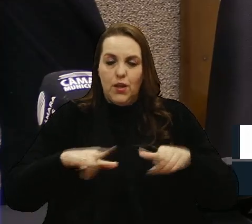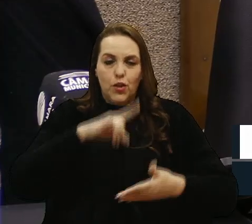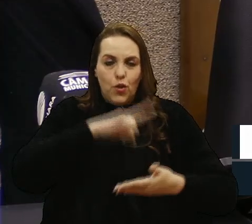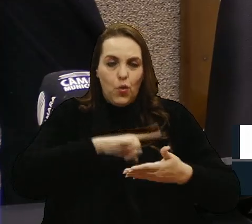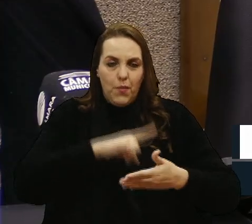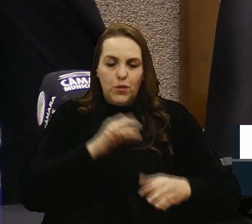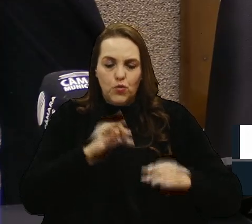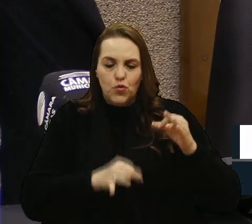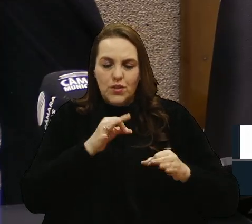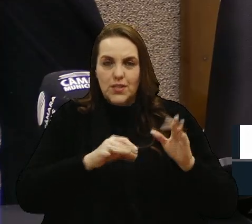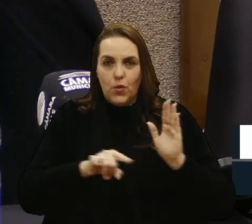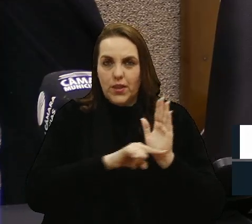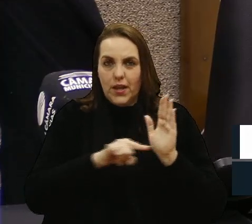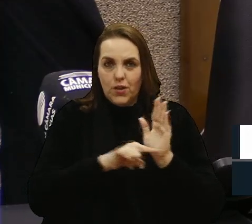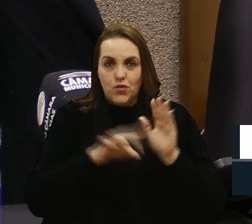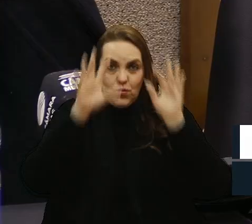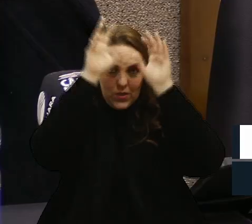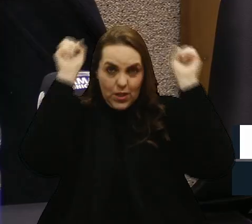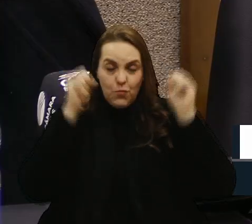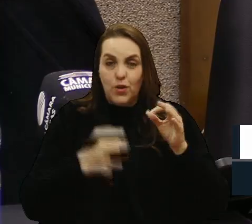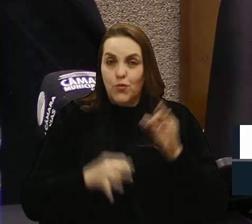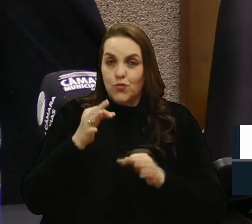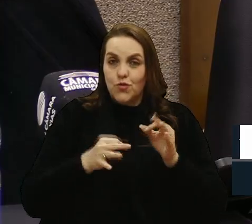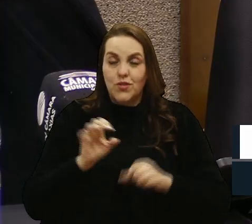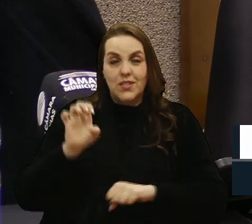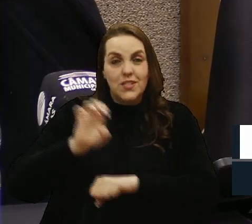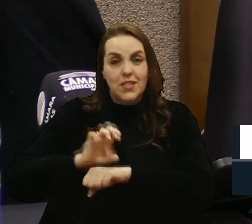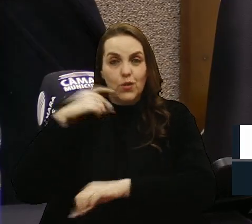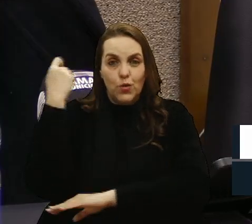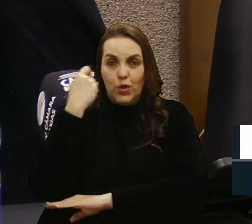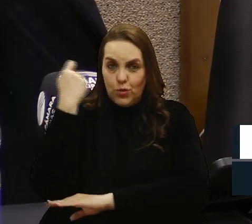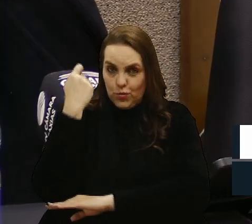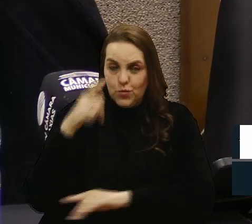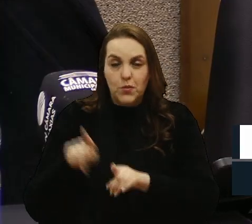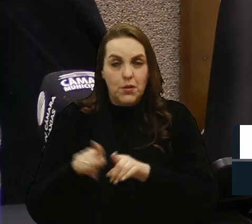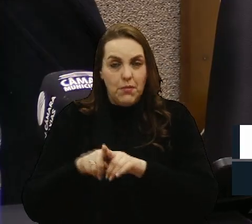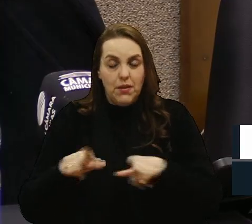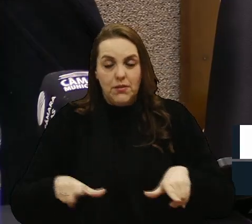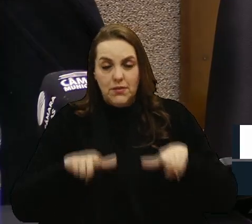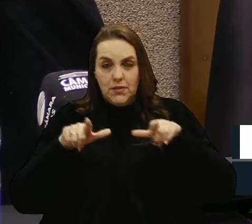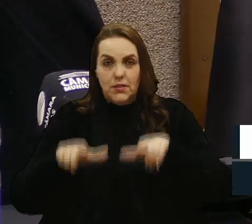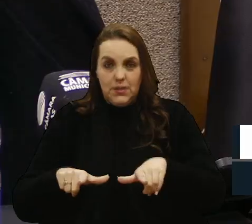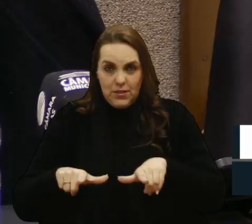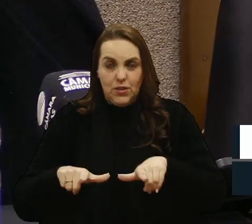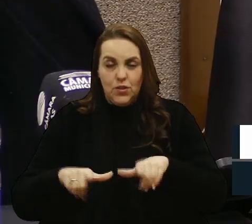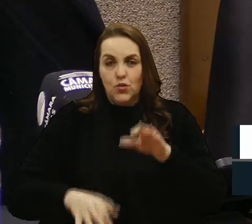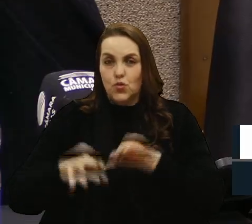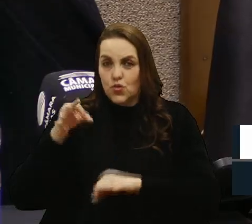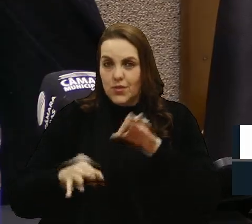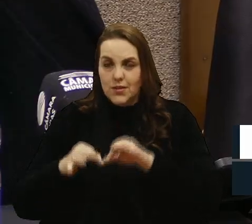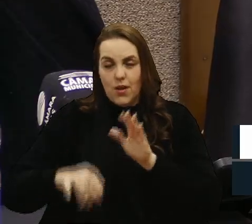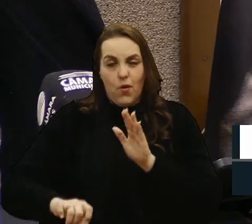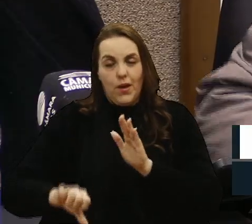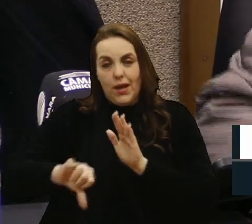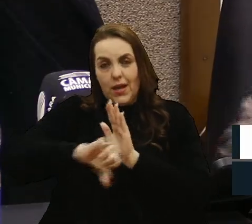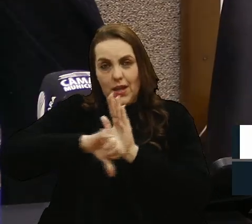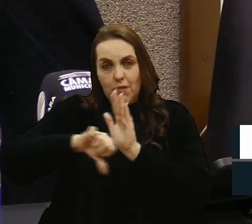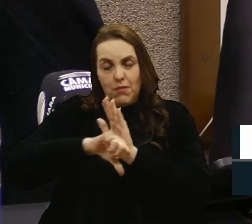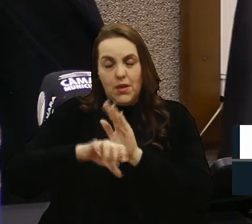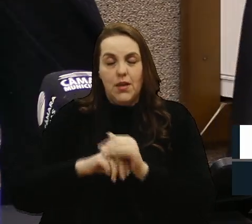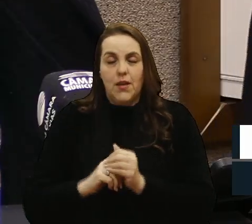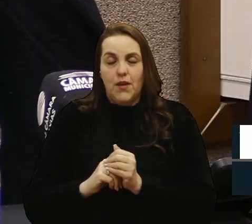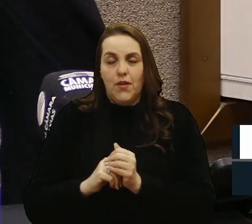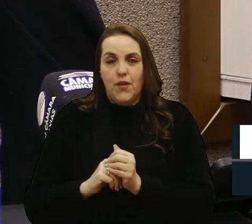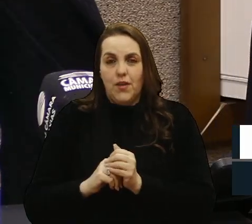criminal negativa do Tribunal de Justiça do Estado do Rio Grande do Sul e a certidão judicial criminal negativa da Justiça Federal da